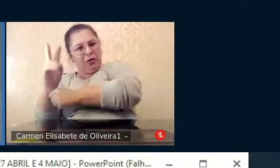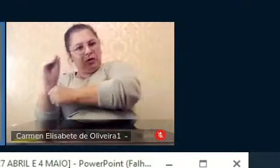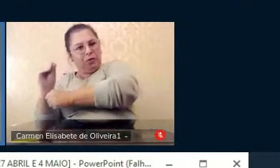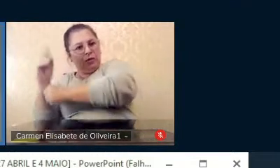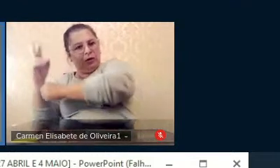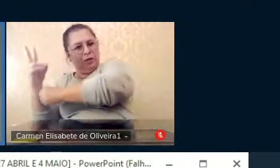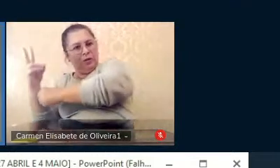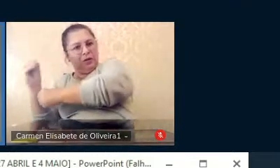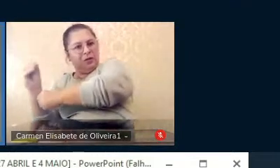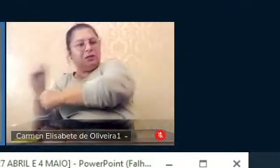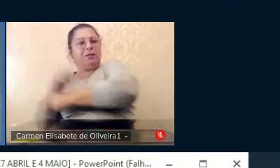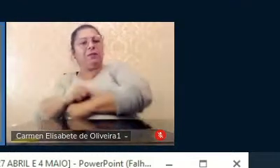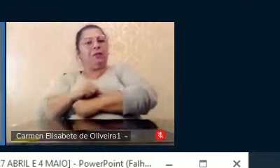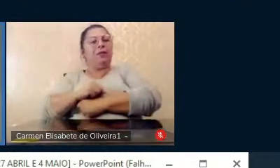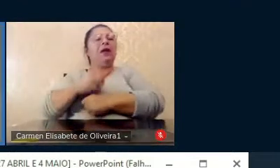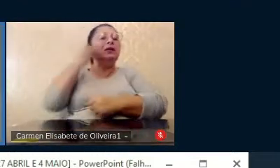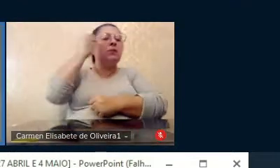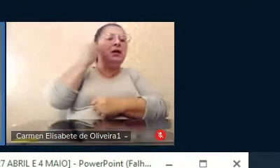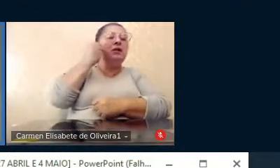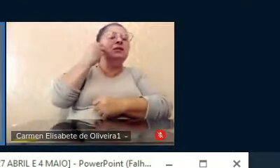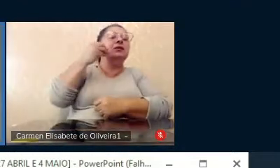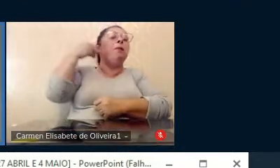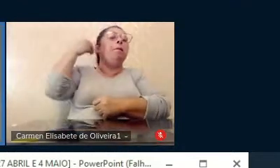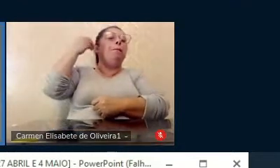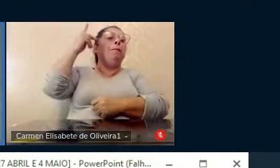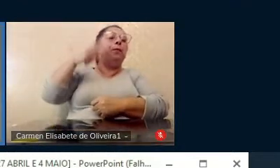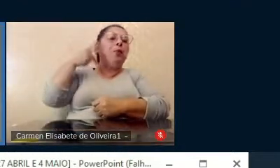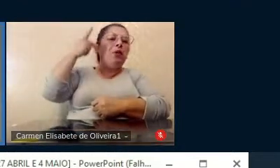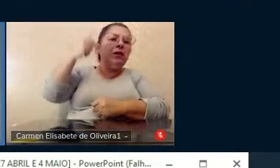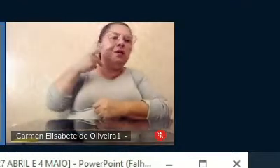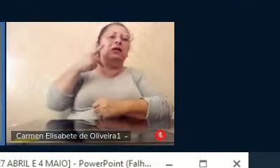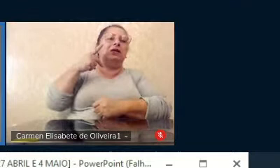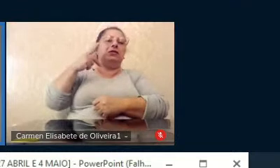As experiências políticas e literárias,